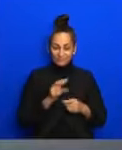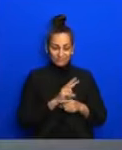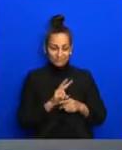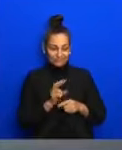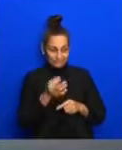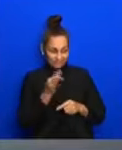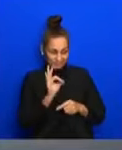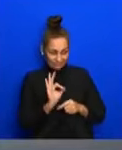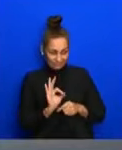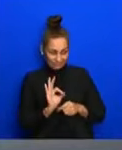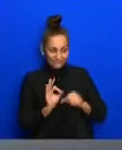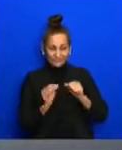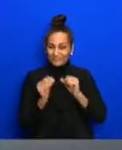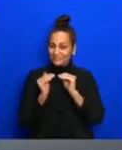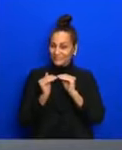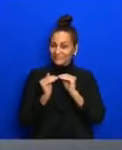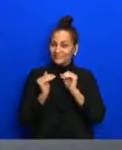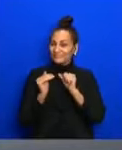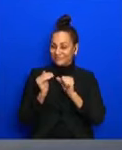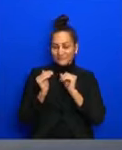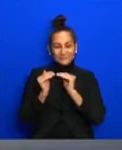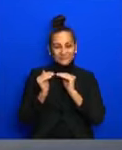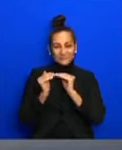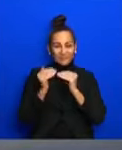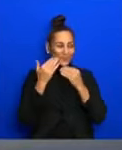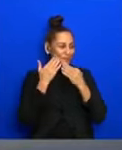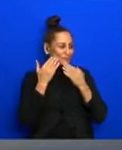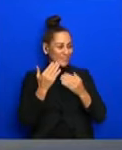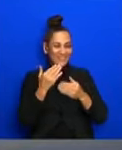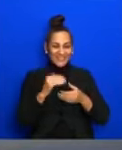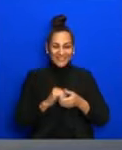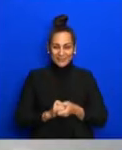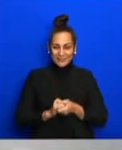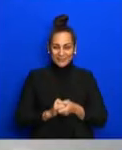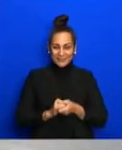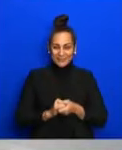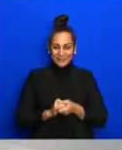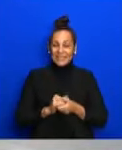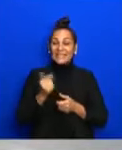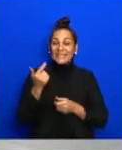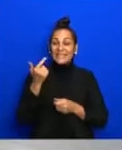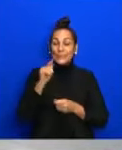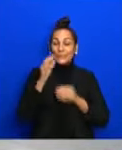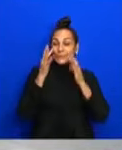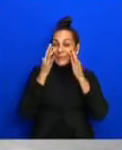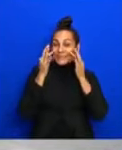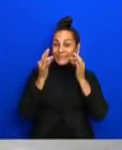Auditoras, confirmam? Sim, confirmo. Sim, confirmo. Obrigado. Após a